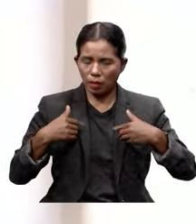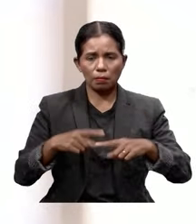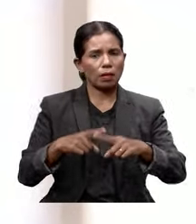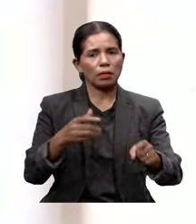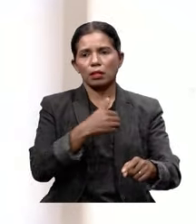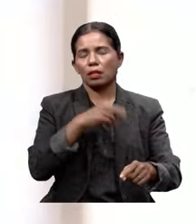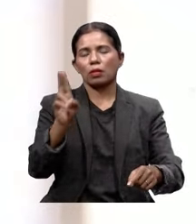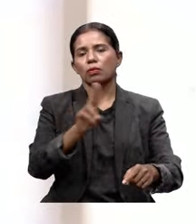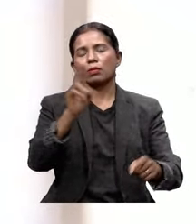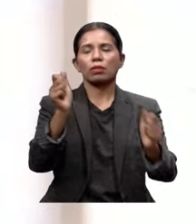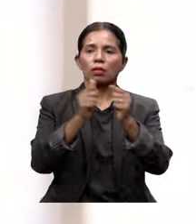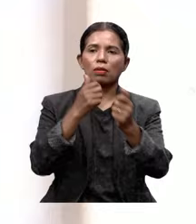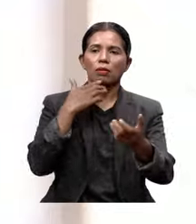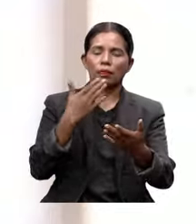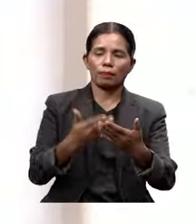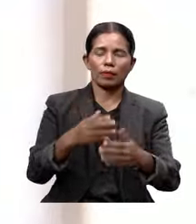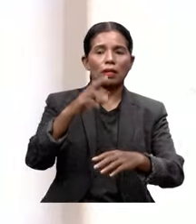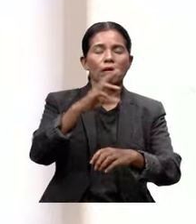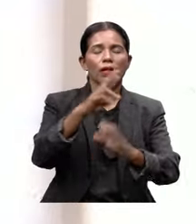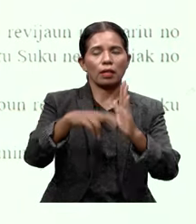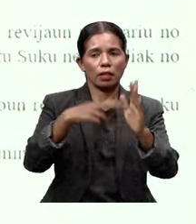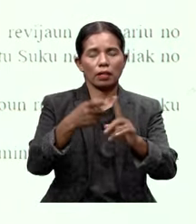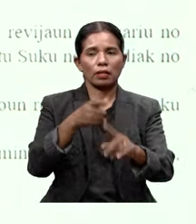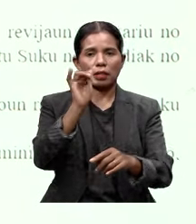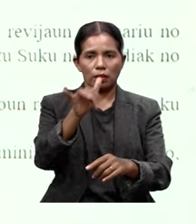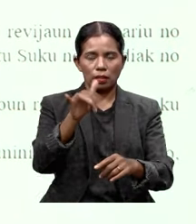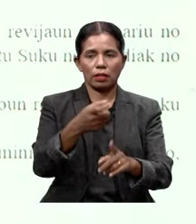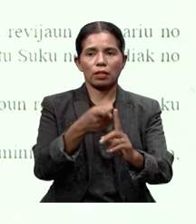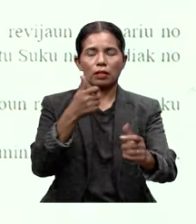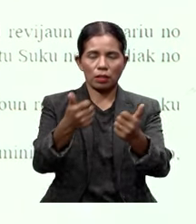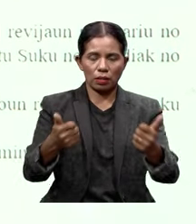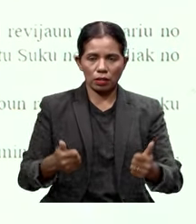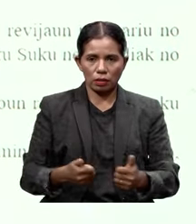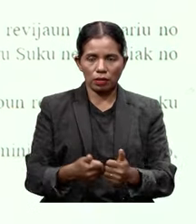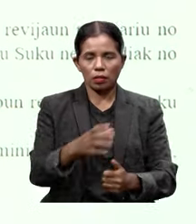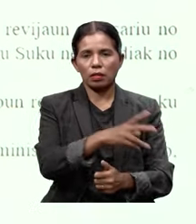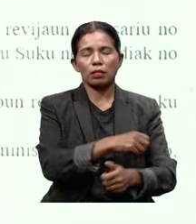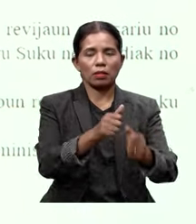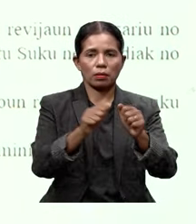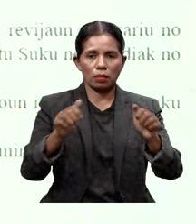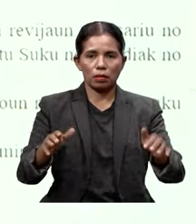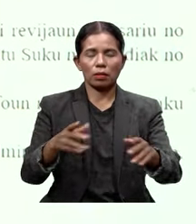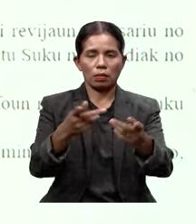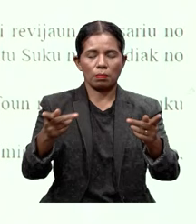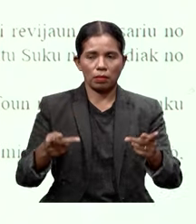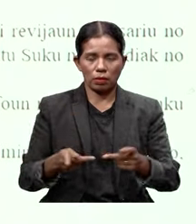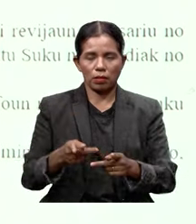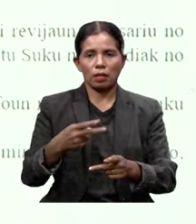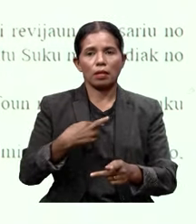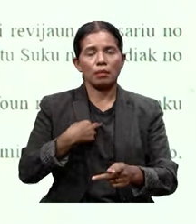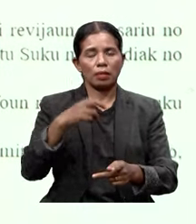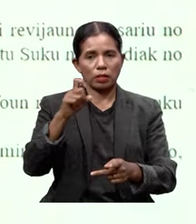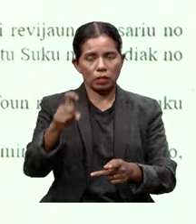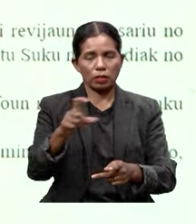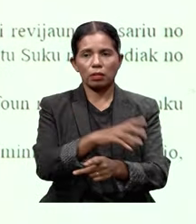que utiliza o dia. Regulamento nebe maqueta na aceitação no se parte autoridade local no administrador posto remessiu o de